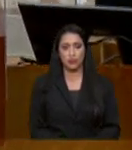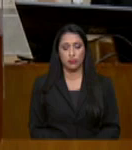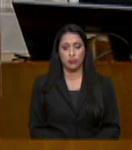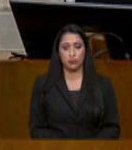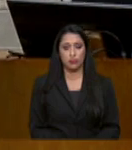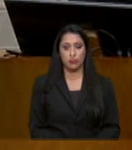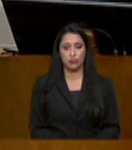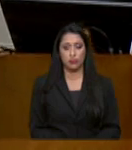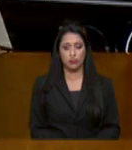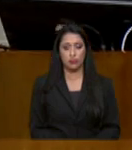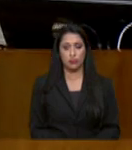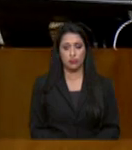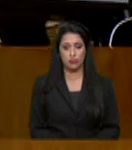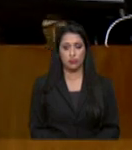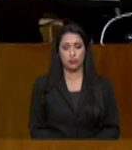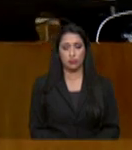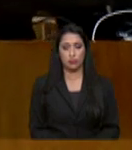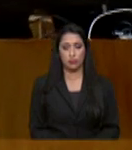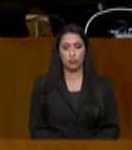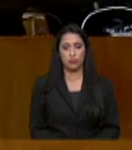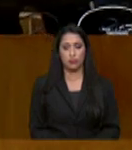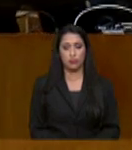E aí